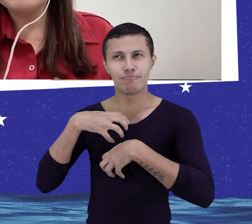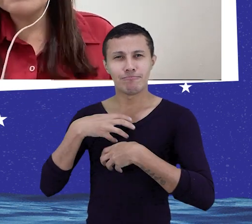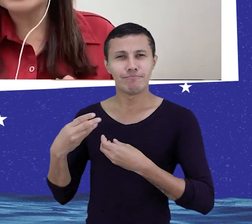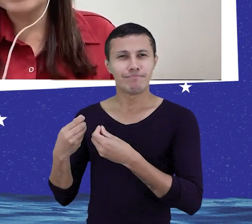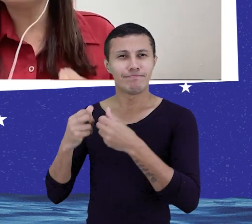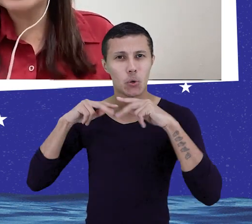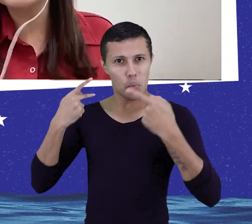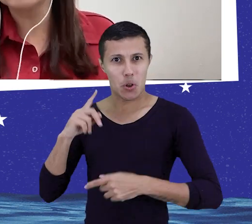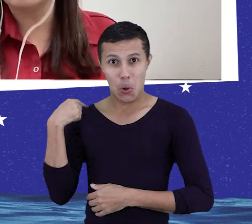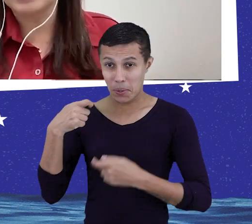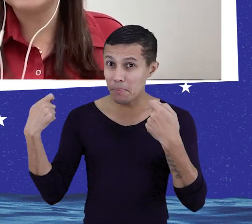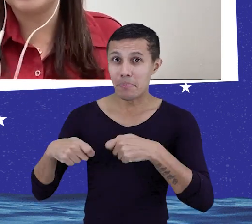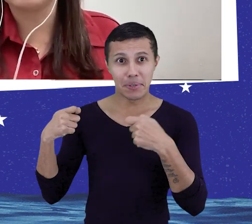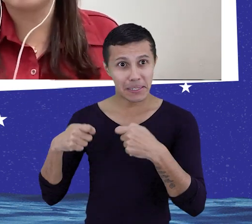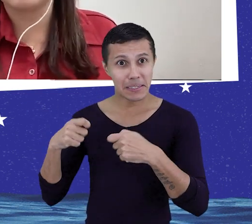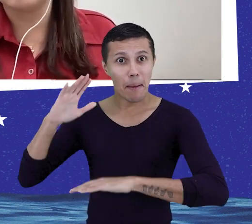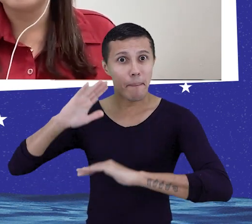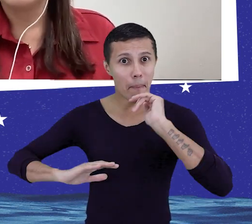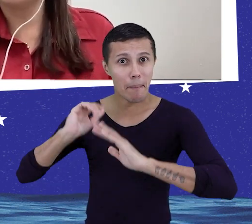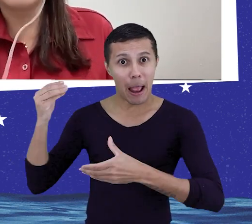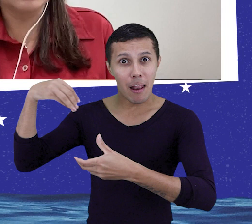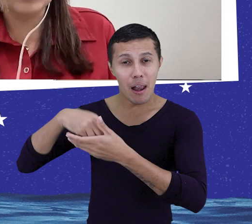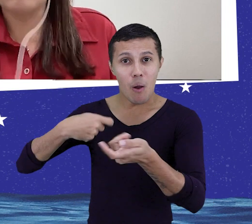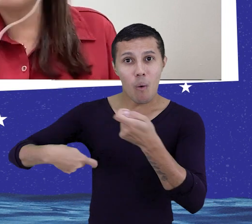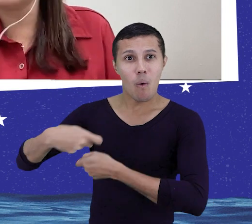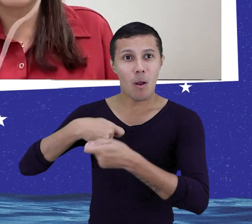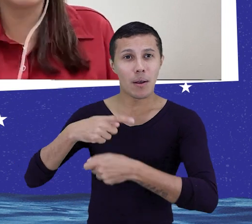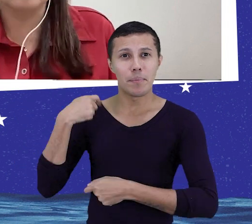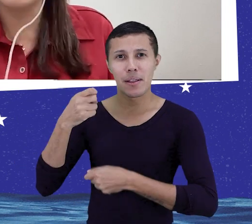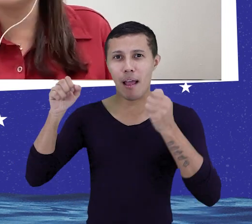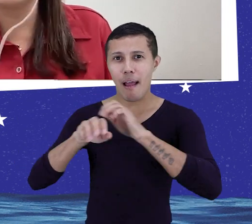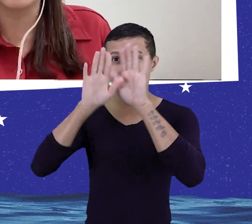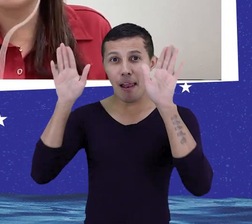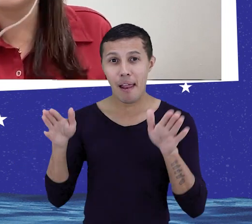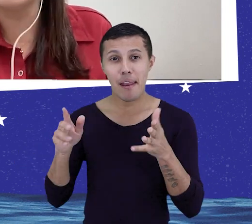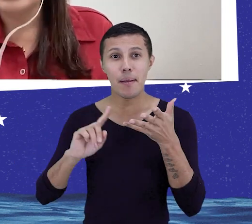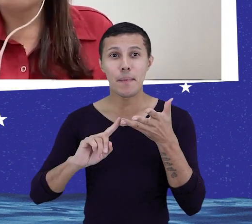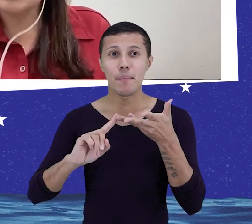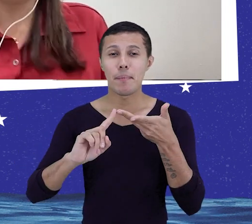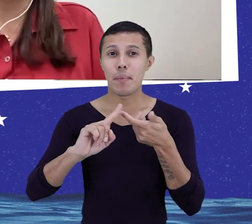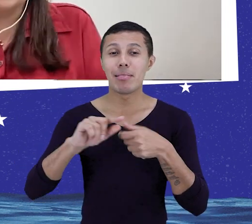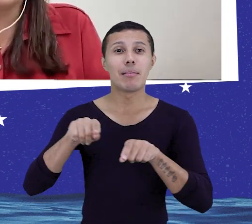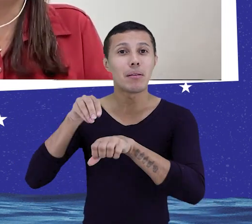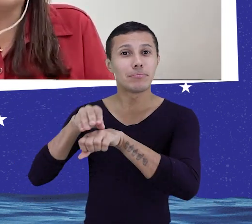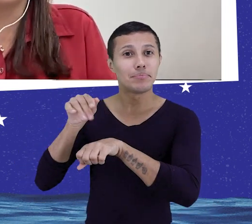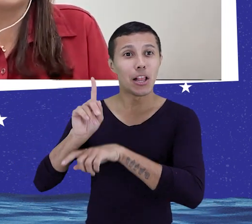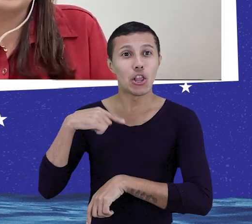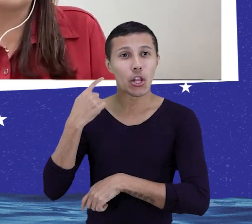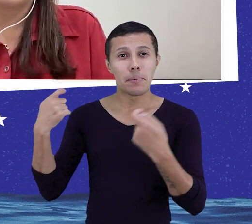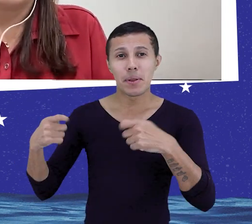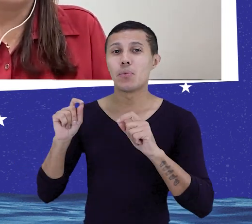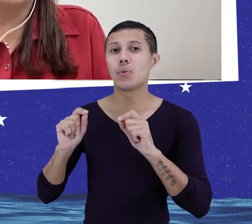gente também precisa, nós precisamos colocar isso dentro do negócio. Nós precisamos ter vários indicadores e sugestão e tudo, mas também nós